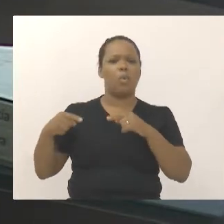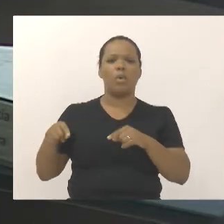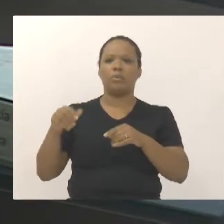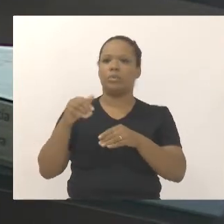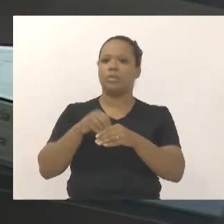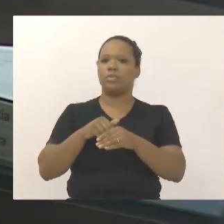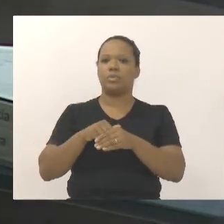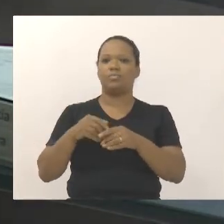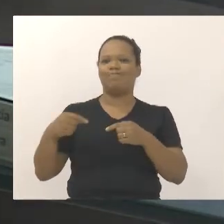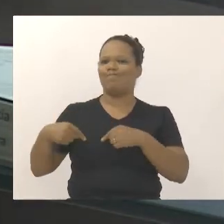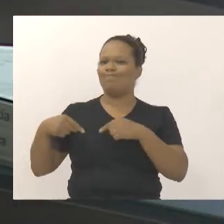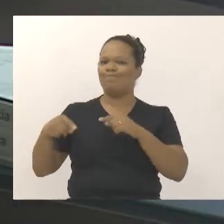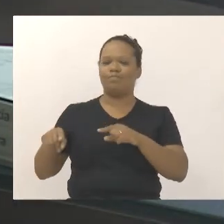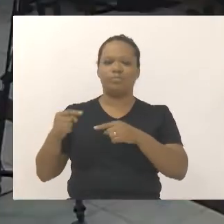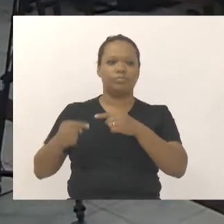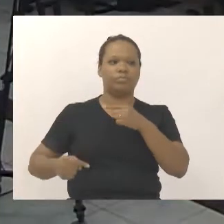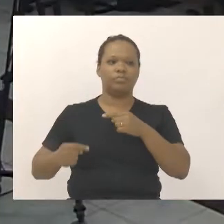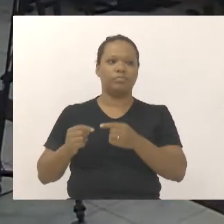projeto.